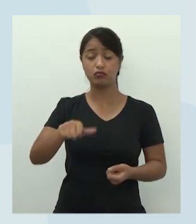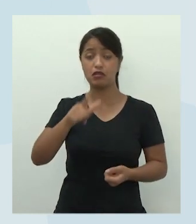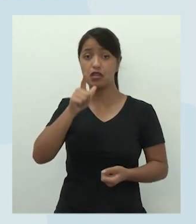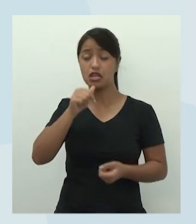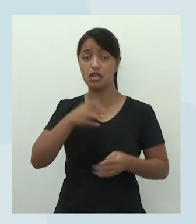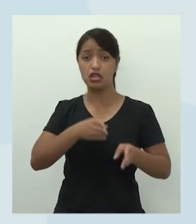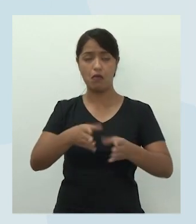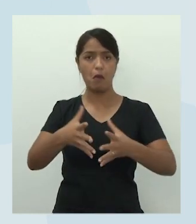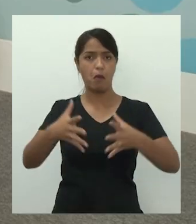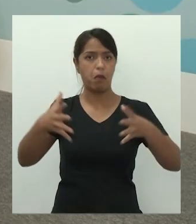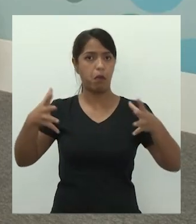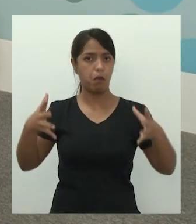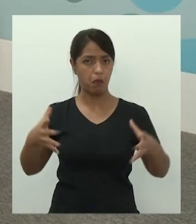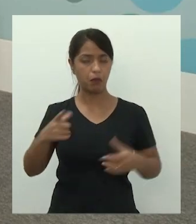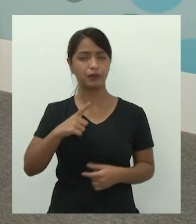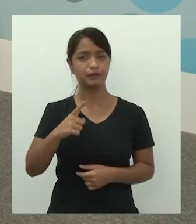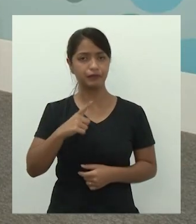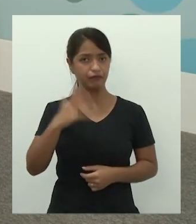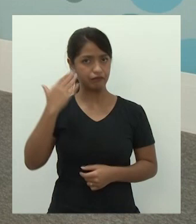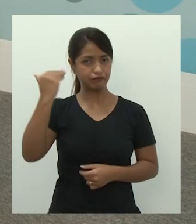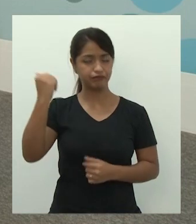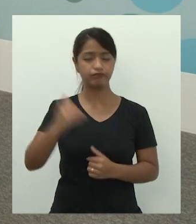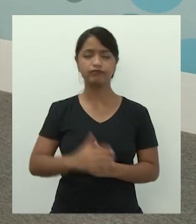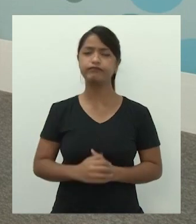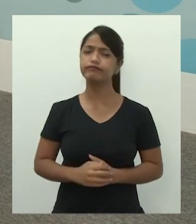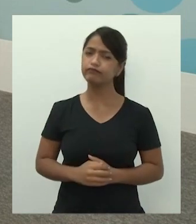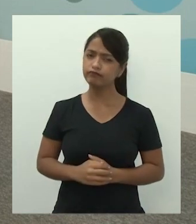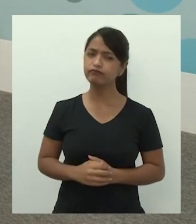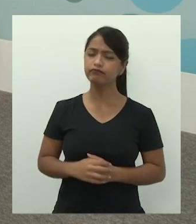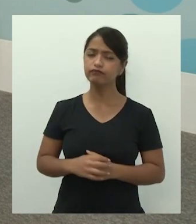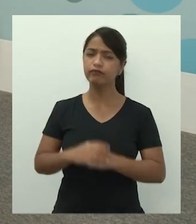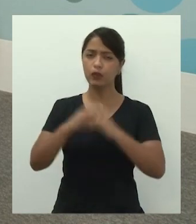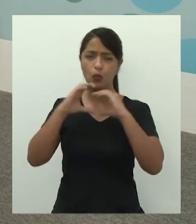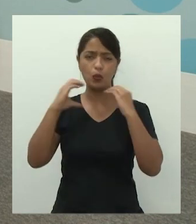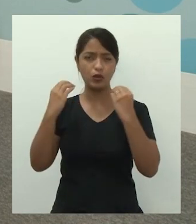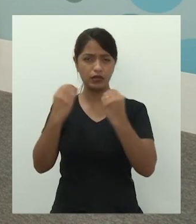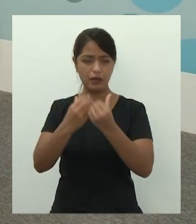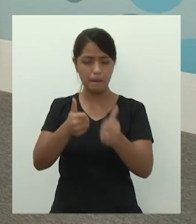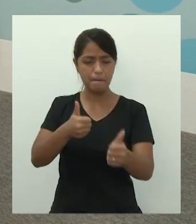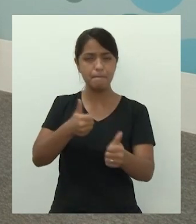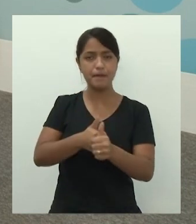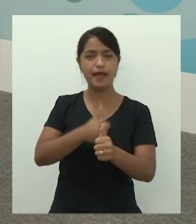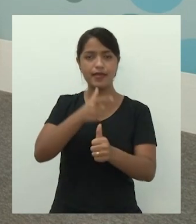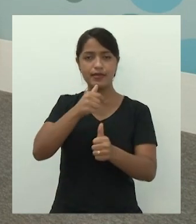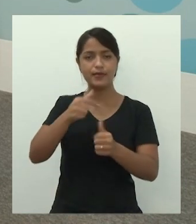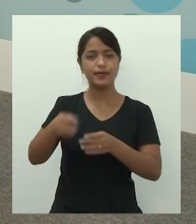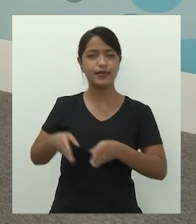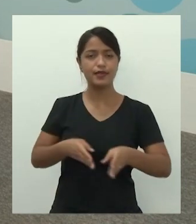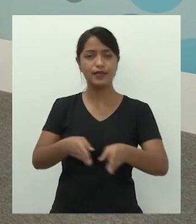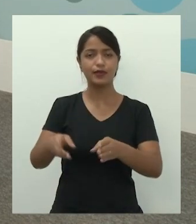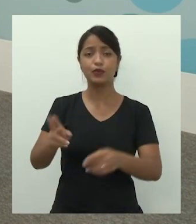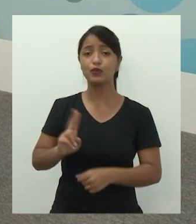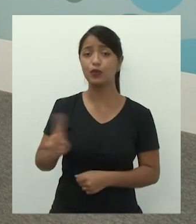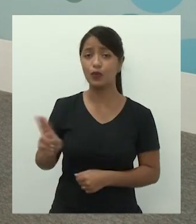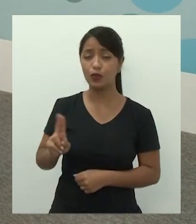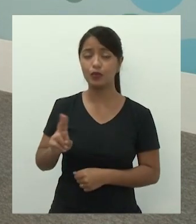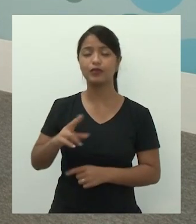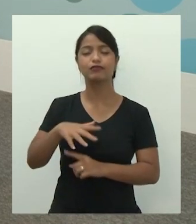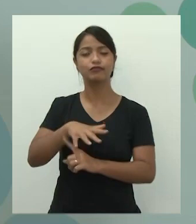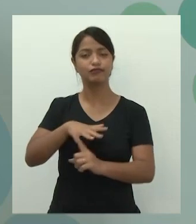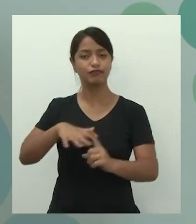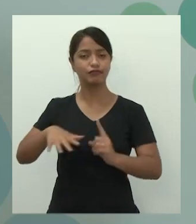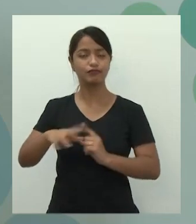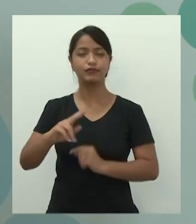a essas comunidades que crescem ao redor de rios, nós damos o nome de sociedades hidráulicas,